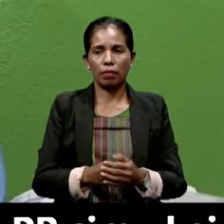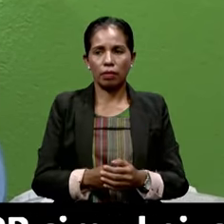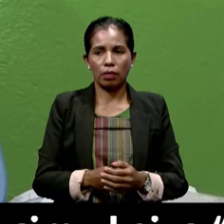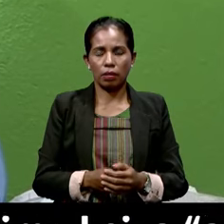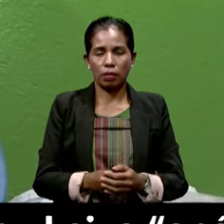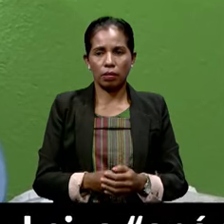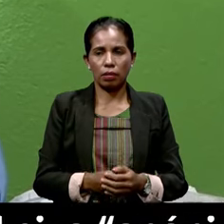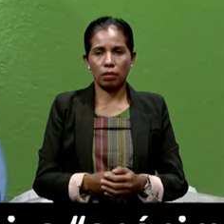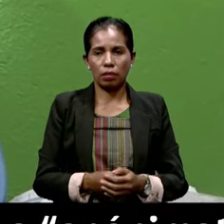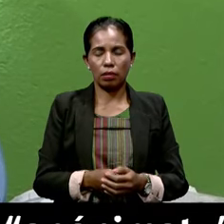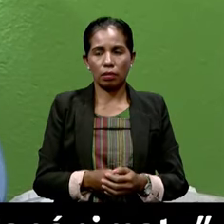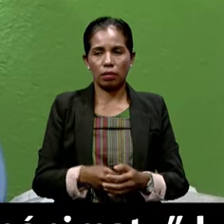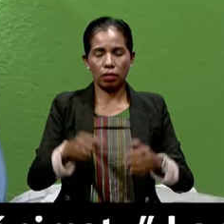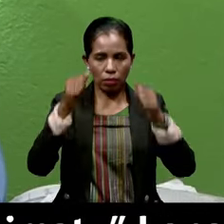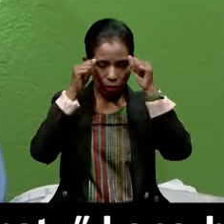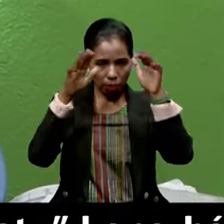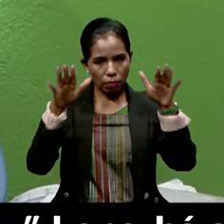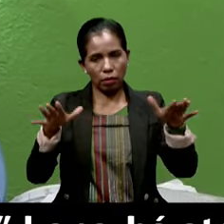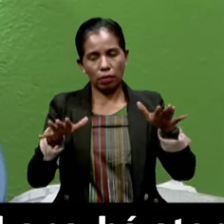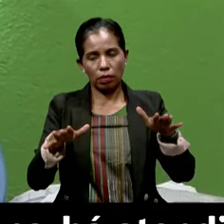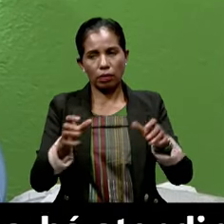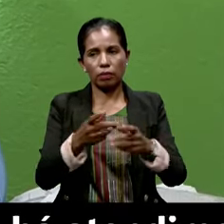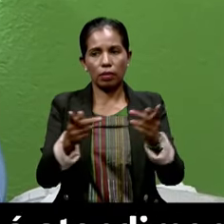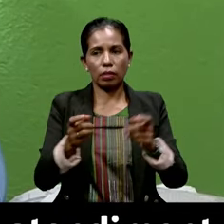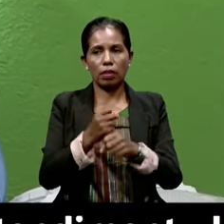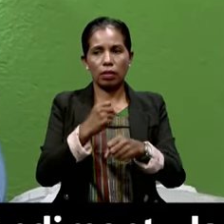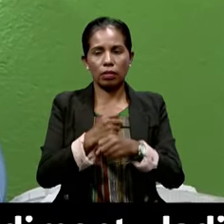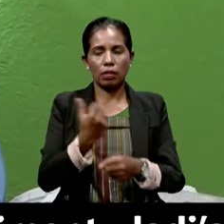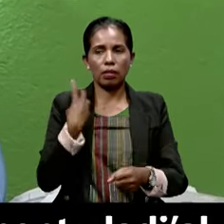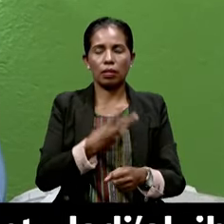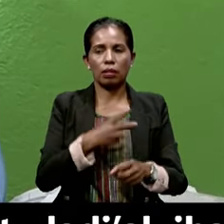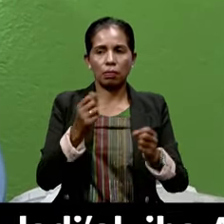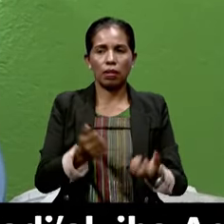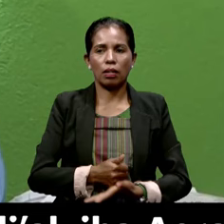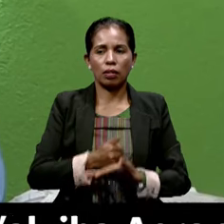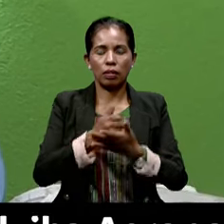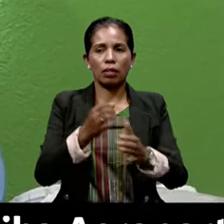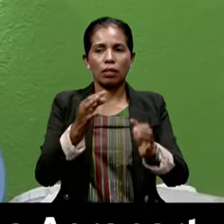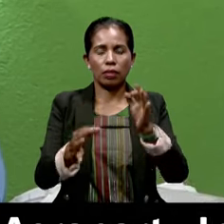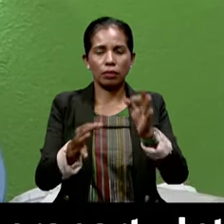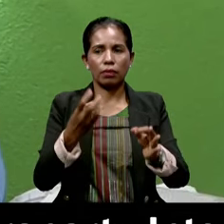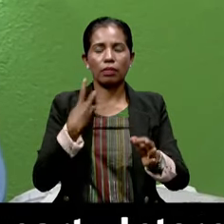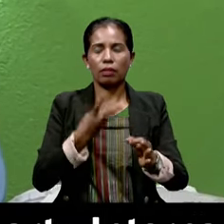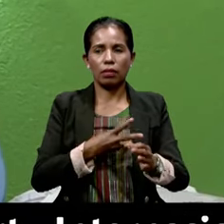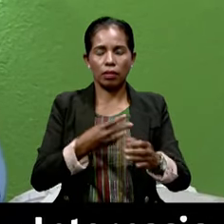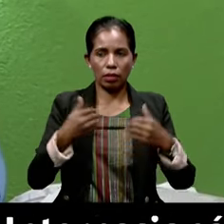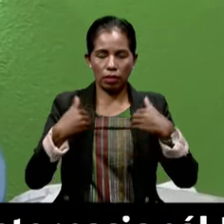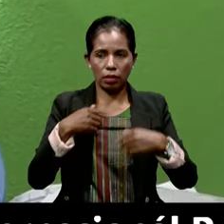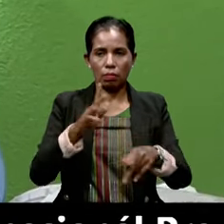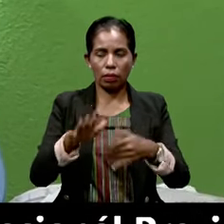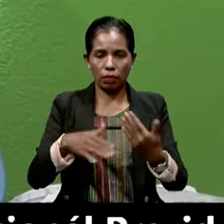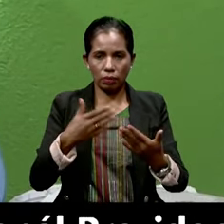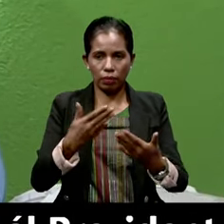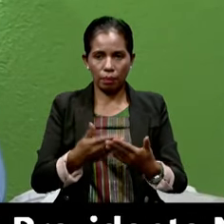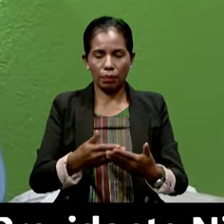shopping center o fatin halo exercise ni, itu bela salva, karena kita iya ona emoh tu iya